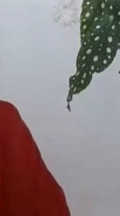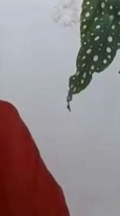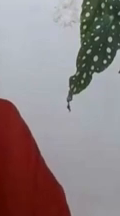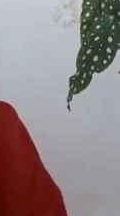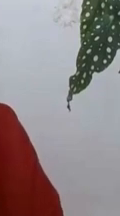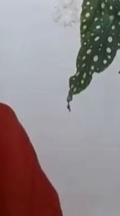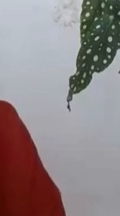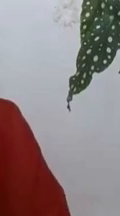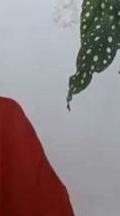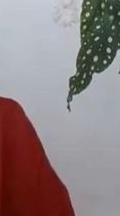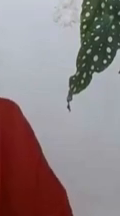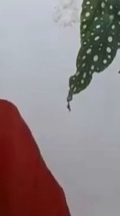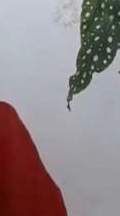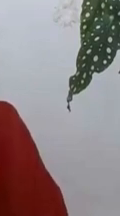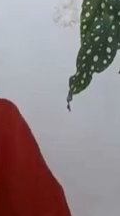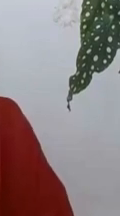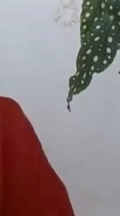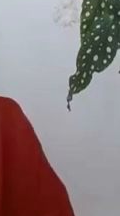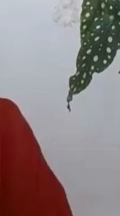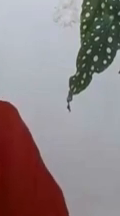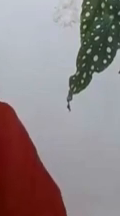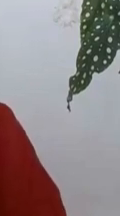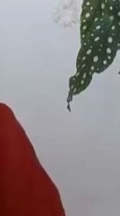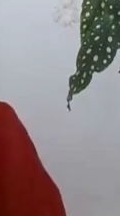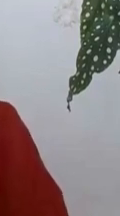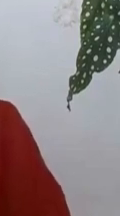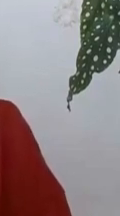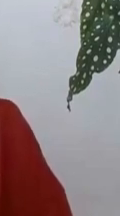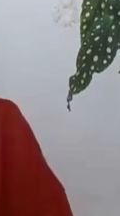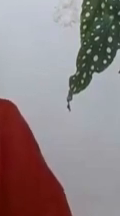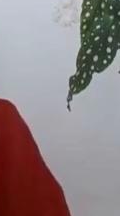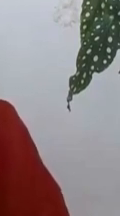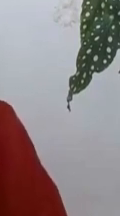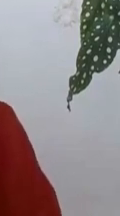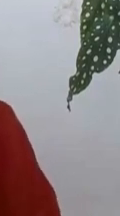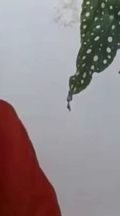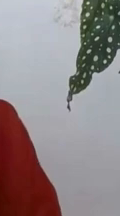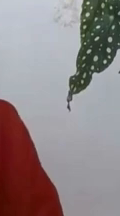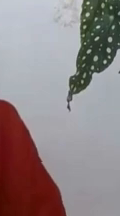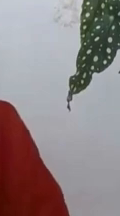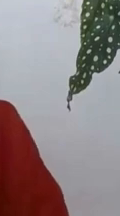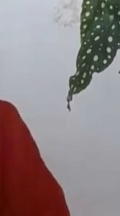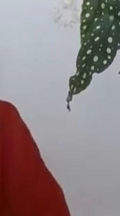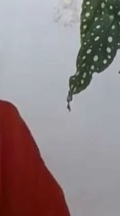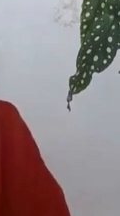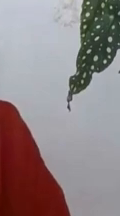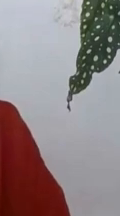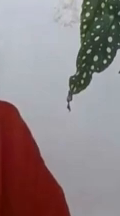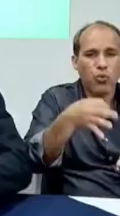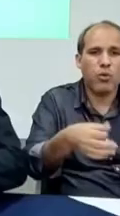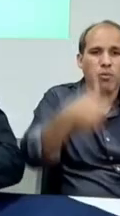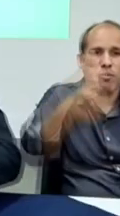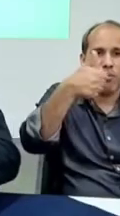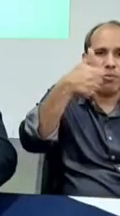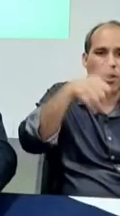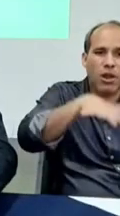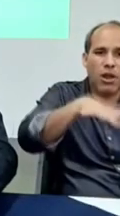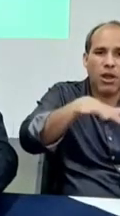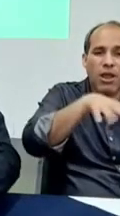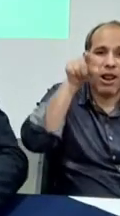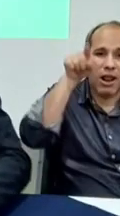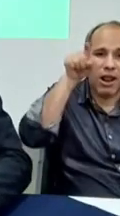Jair Bolsonaro admitiu que esse crime previsto no Código Penal é normal. Então